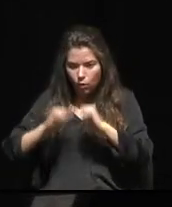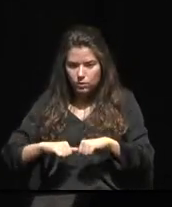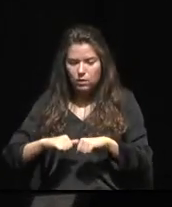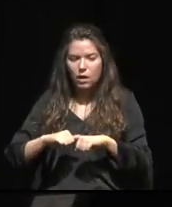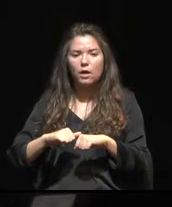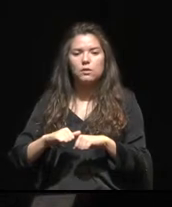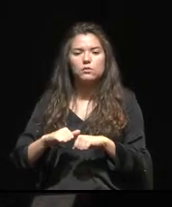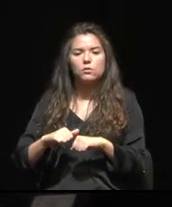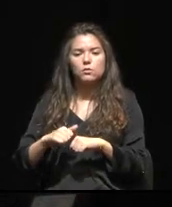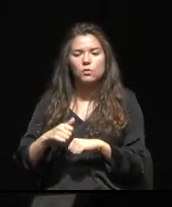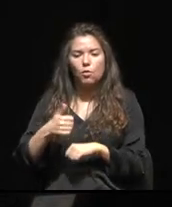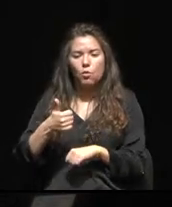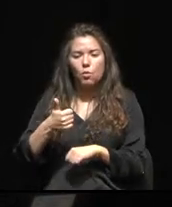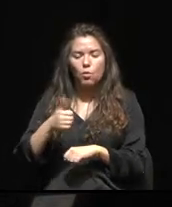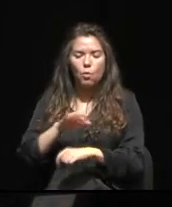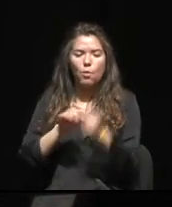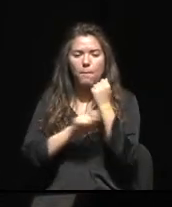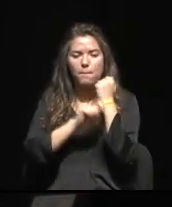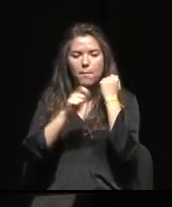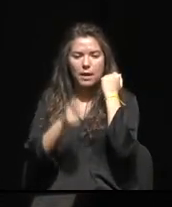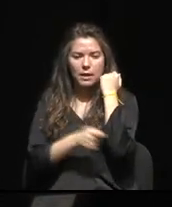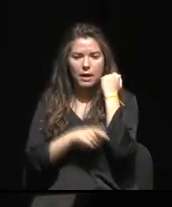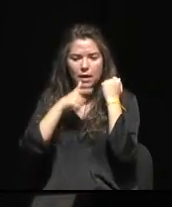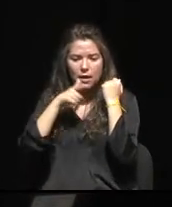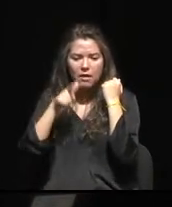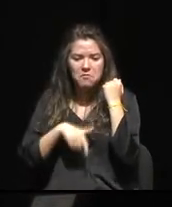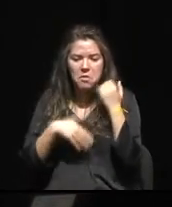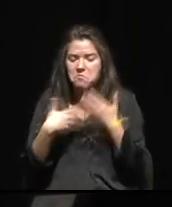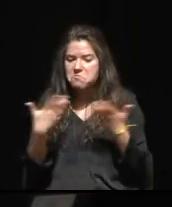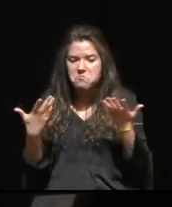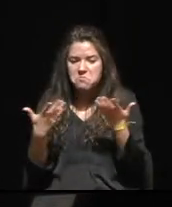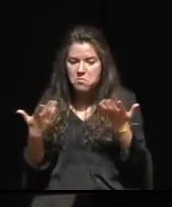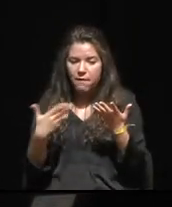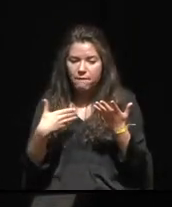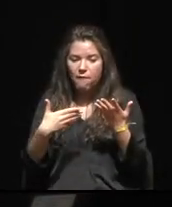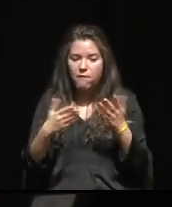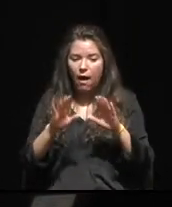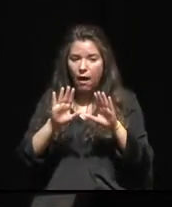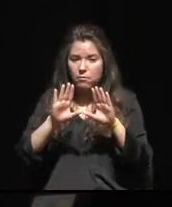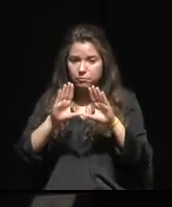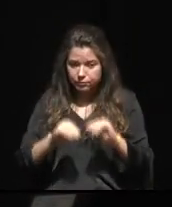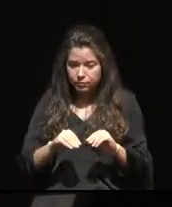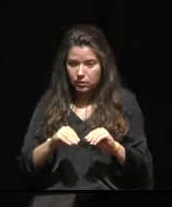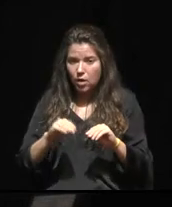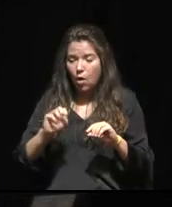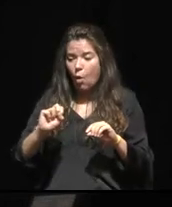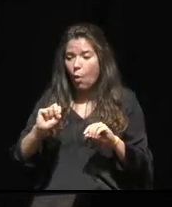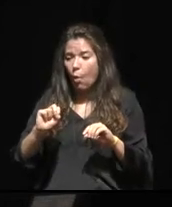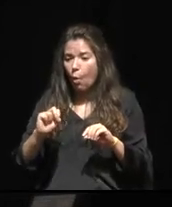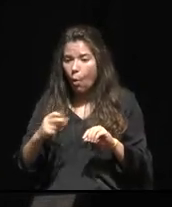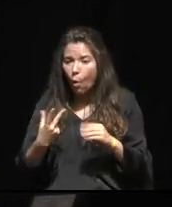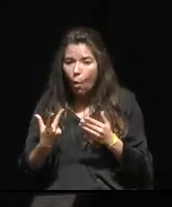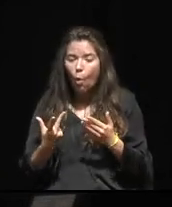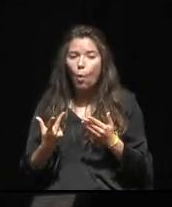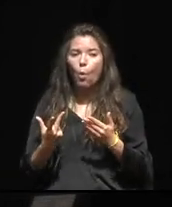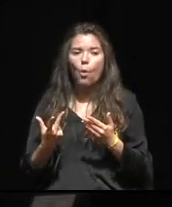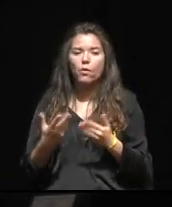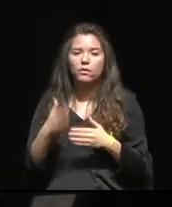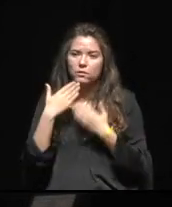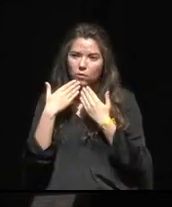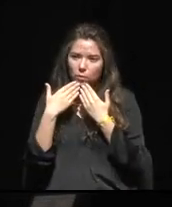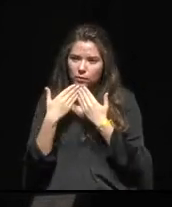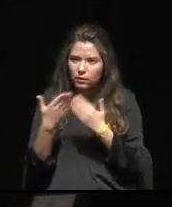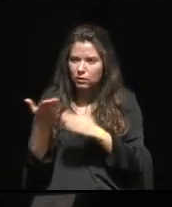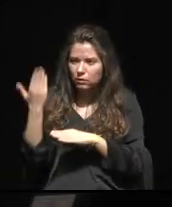Banana Café eh e se é para eh por simplesmente terminar ou se tal como na altura eles tinham pedido se bem me